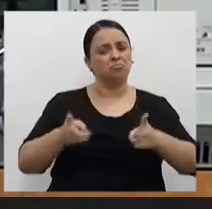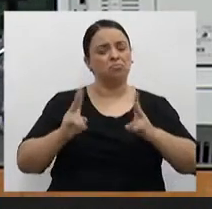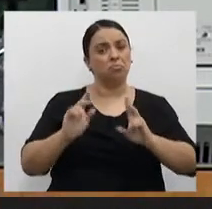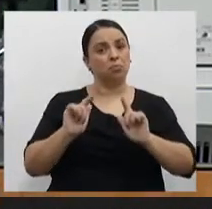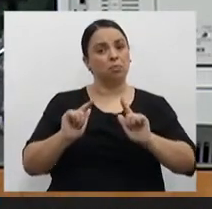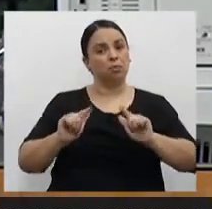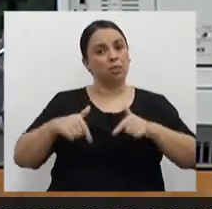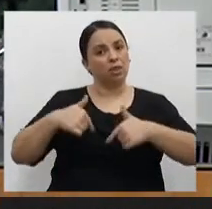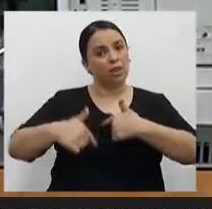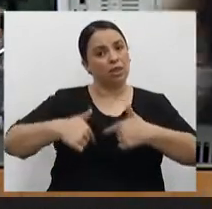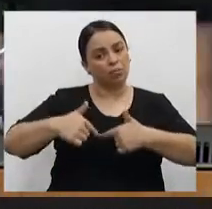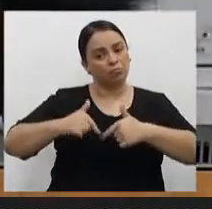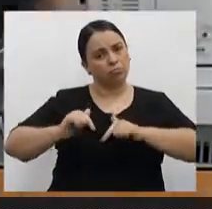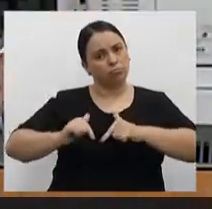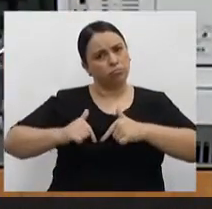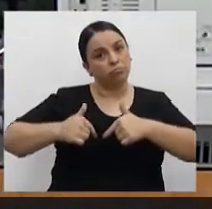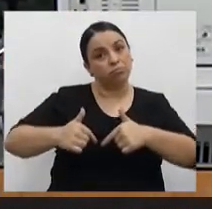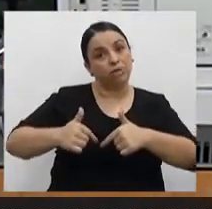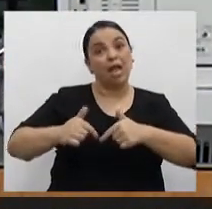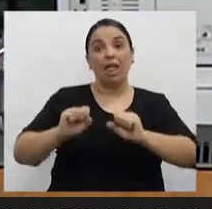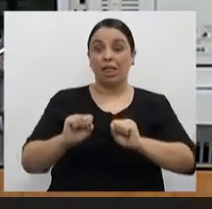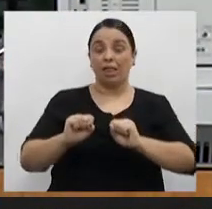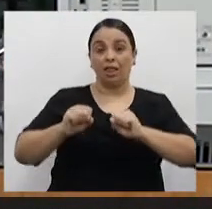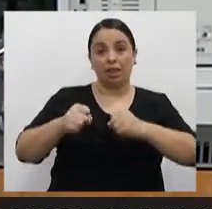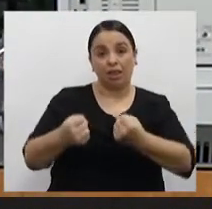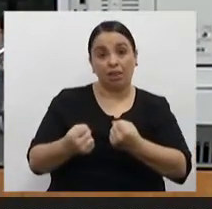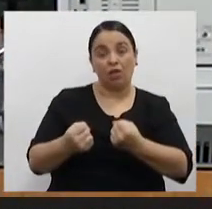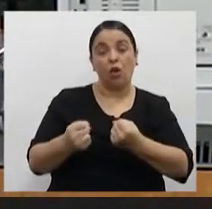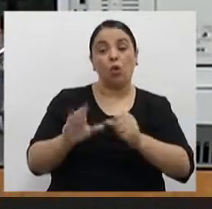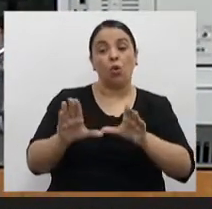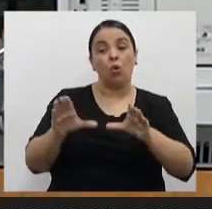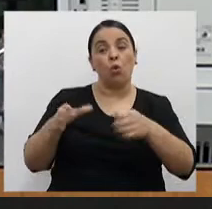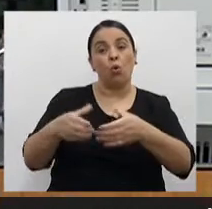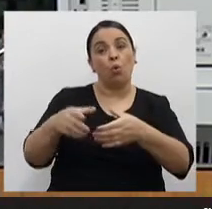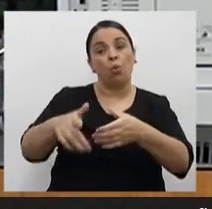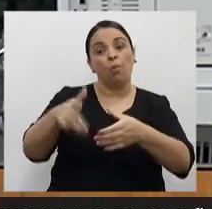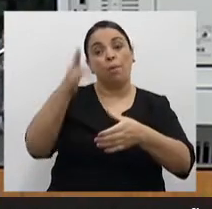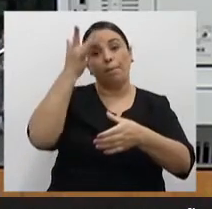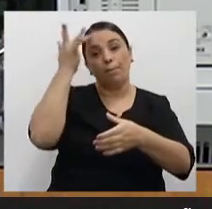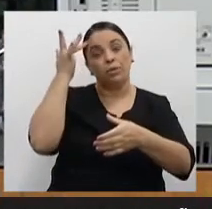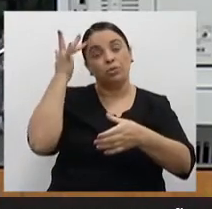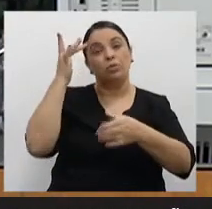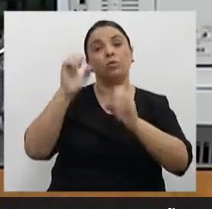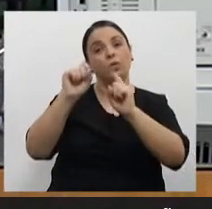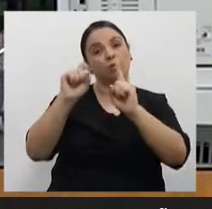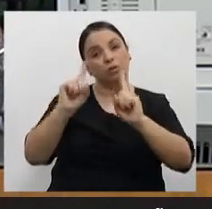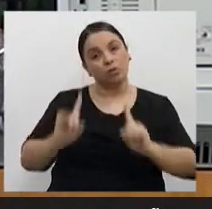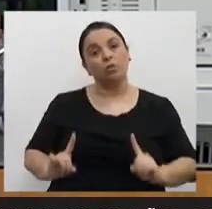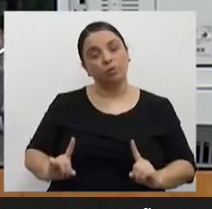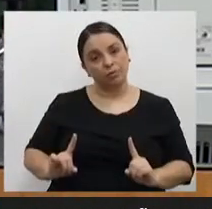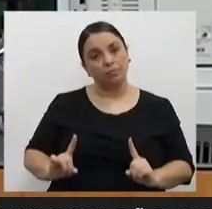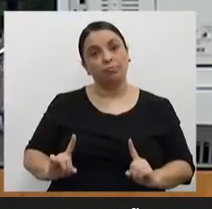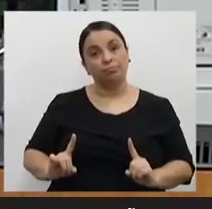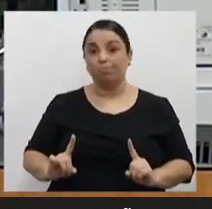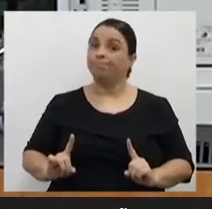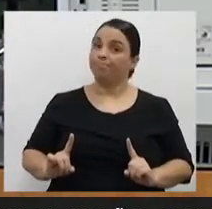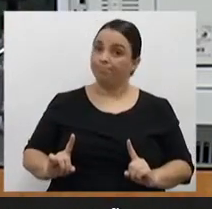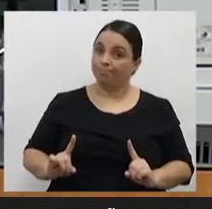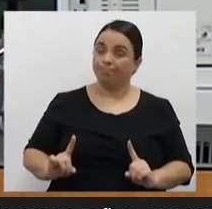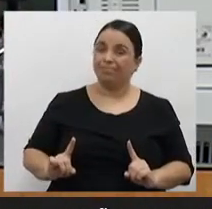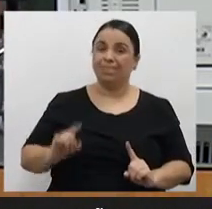defesa das pessoas com deficiência. E realmente, a pandemia foi